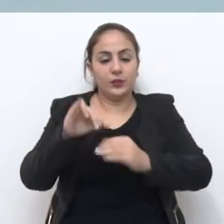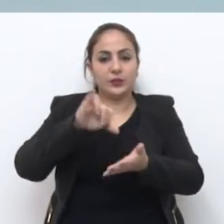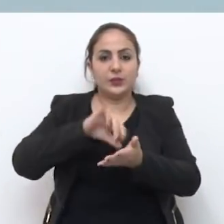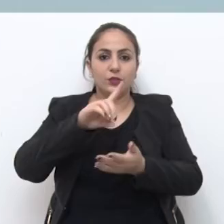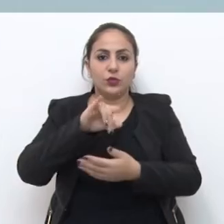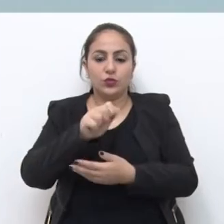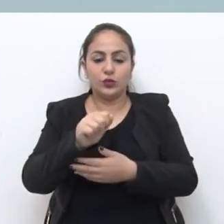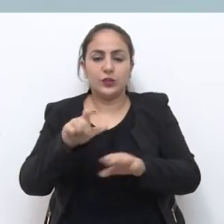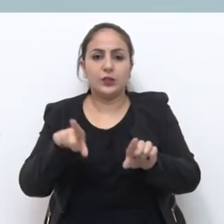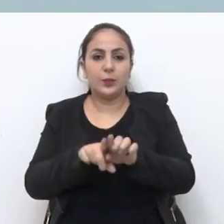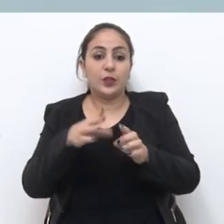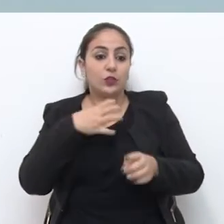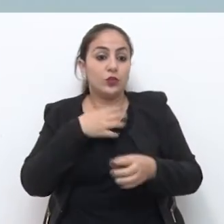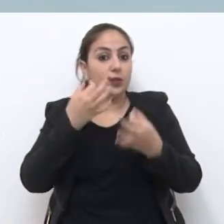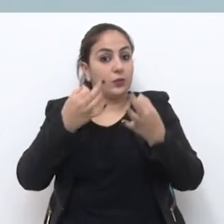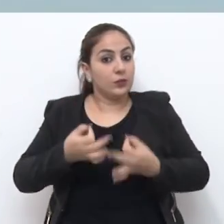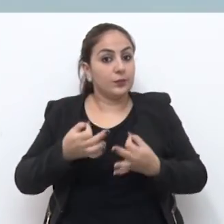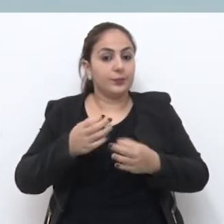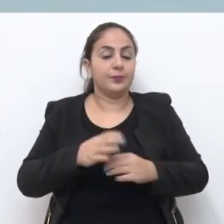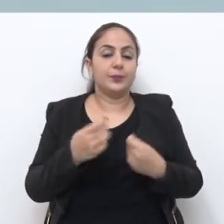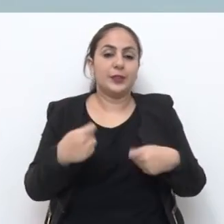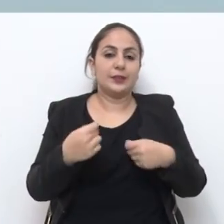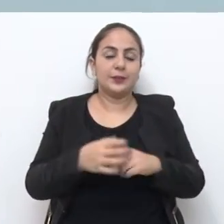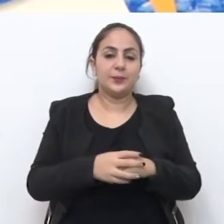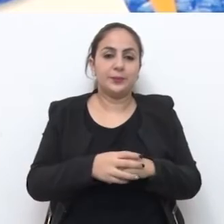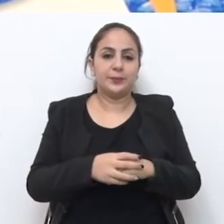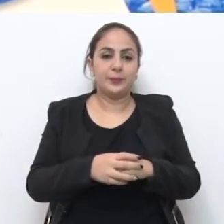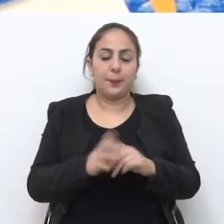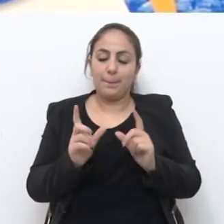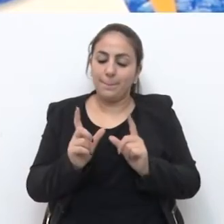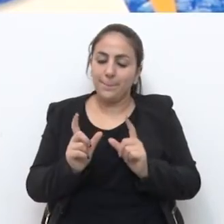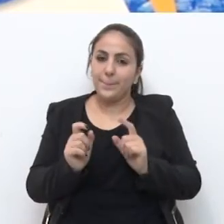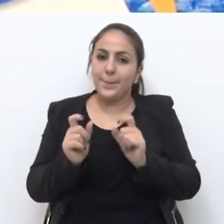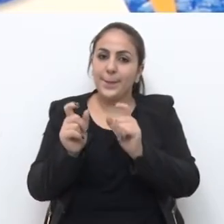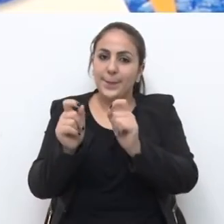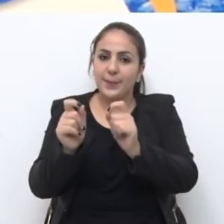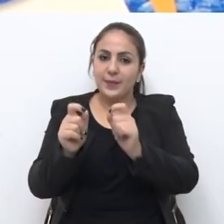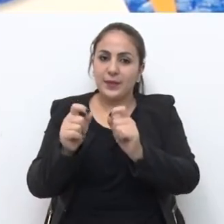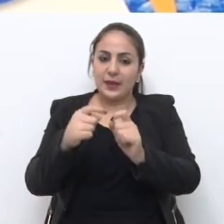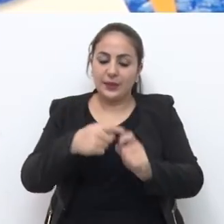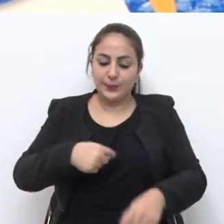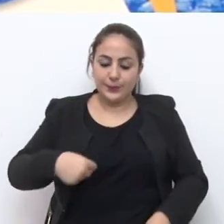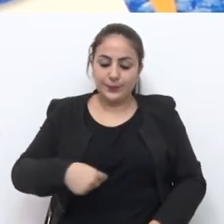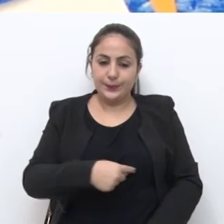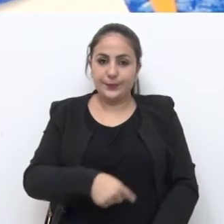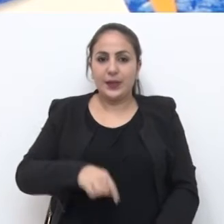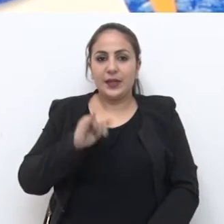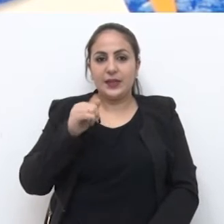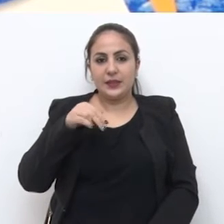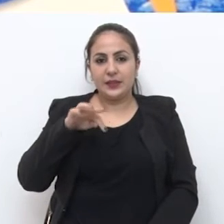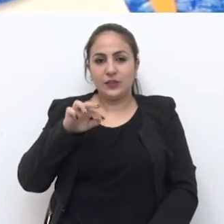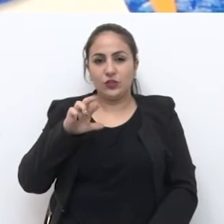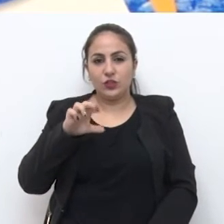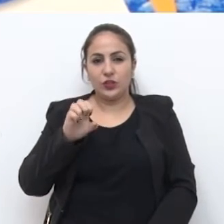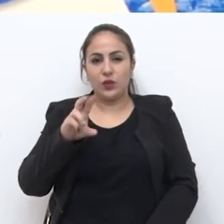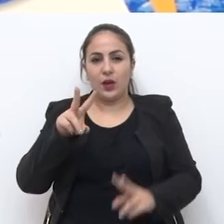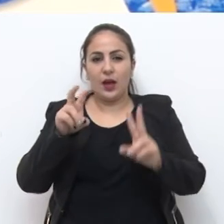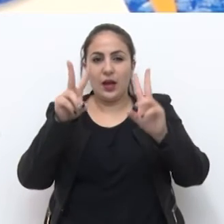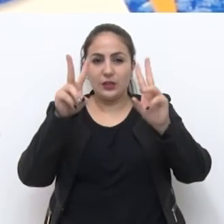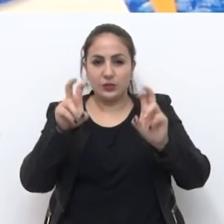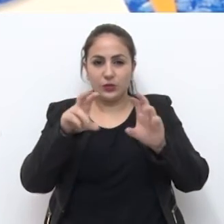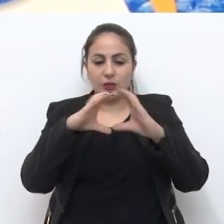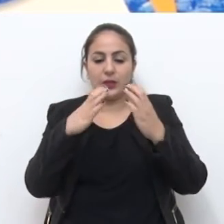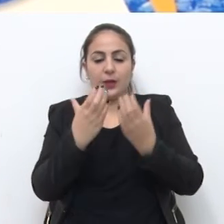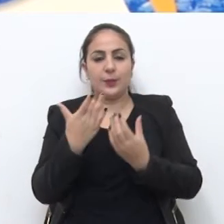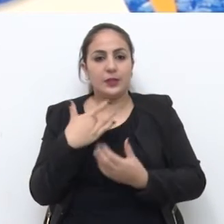implementar o centro-dia, mas da forma que realmente ele precisa. O câncer de intestino pauta o Câmara Saúde que você